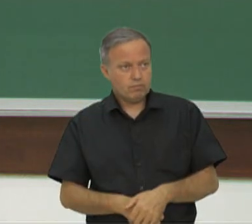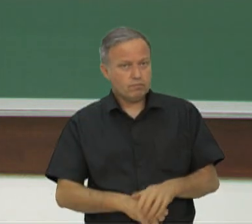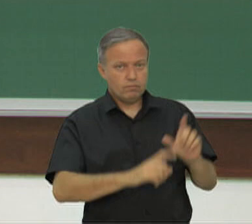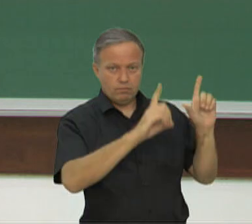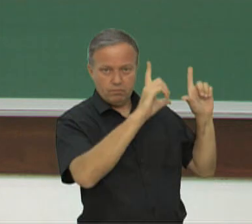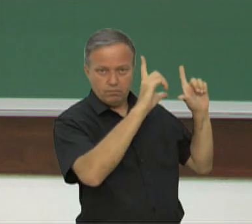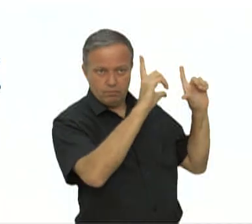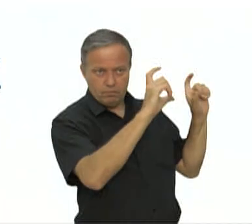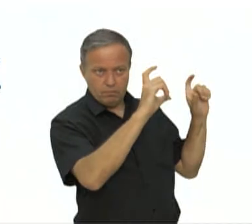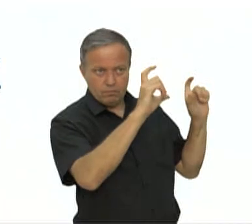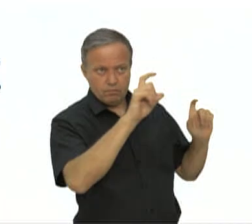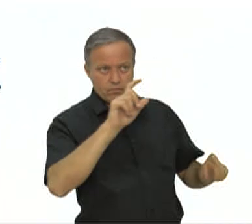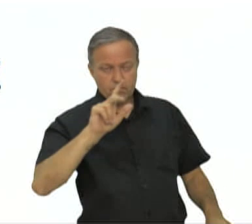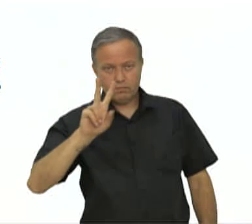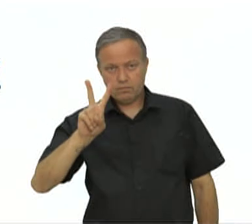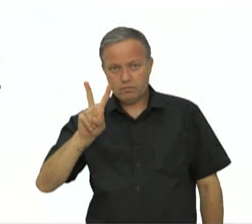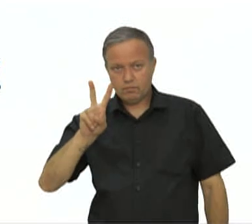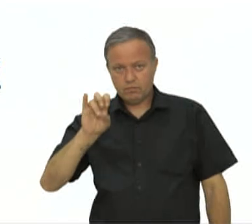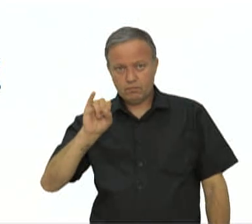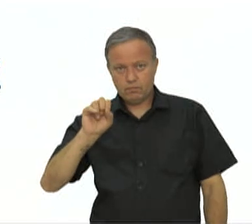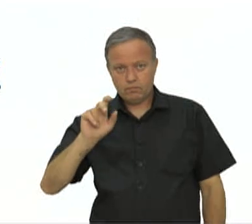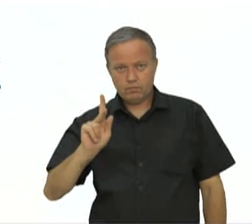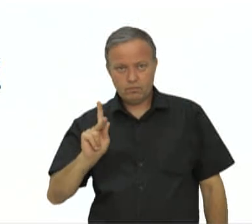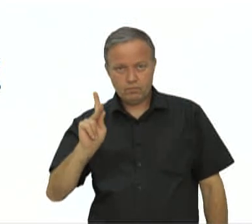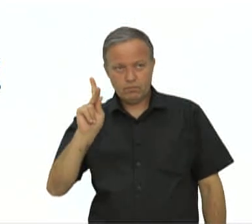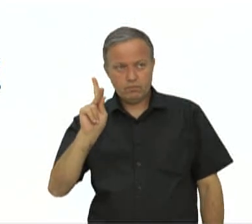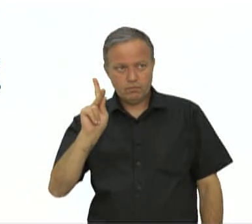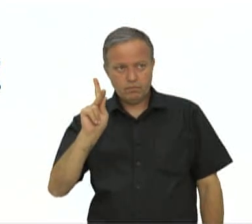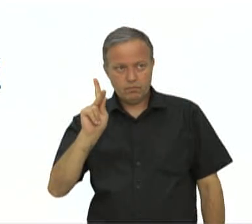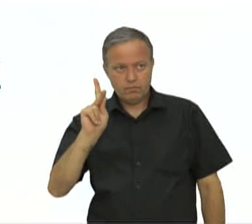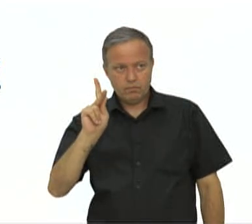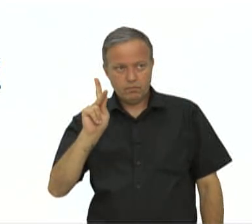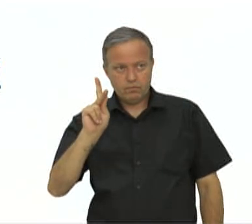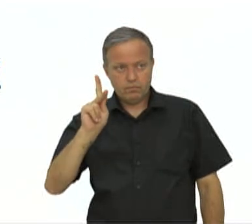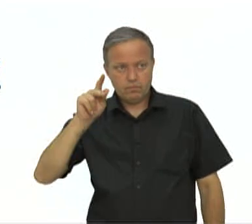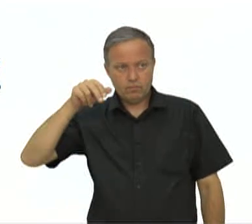Muniz. Vocês lembram que a gente já falou sobre esse artista na aula